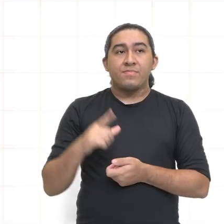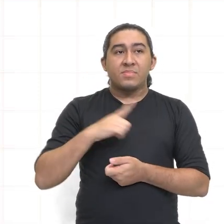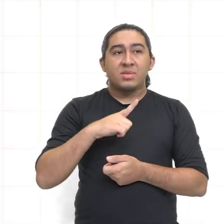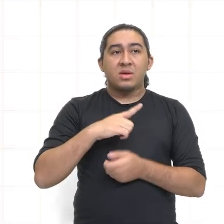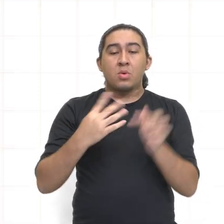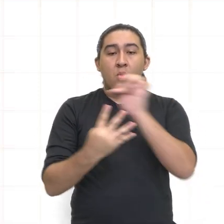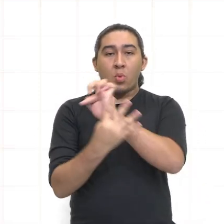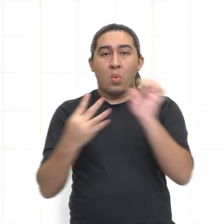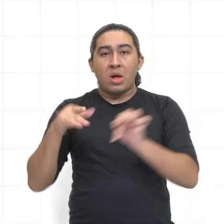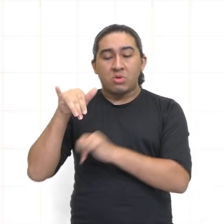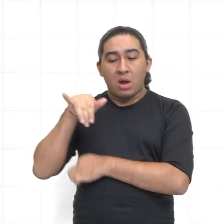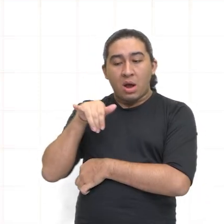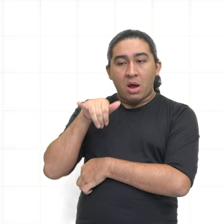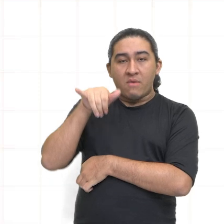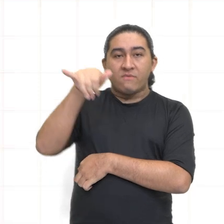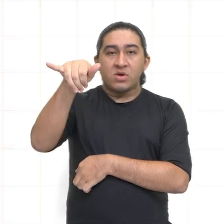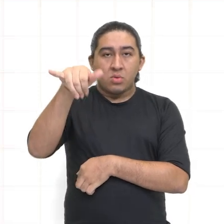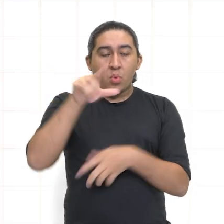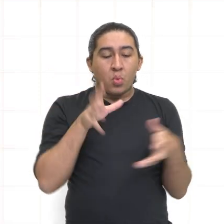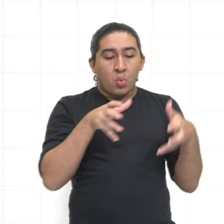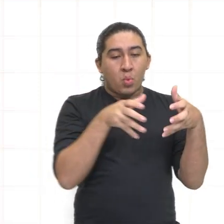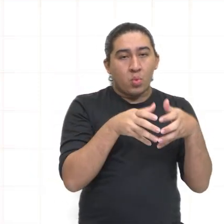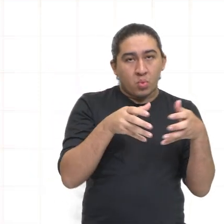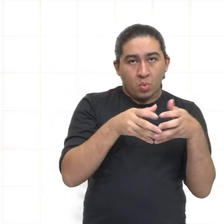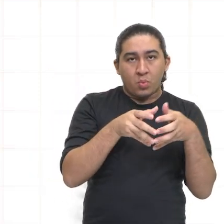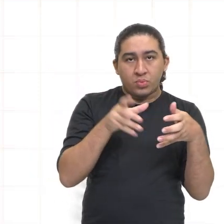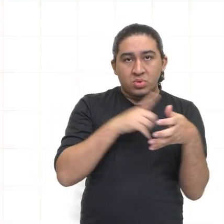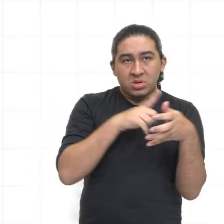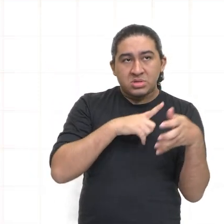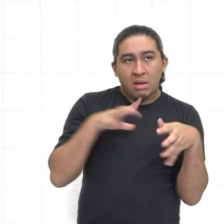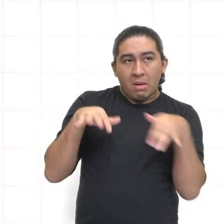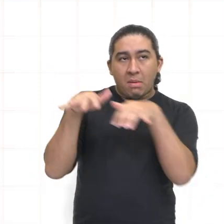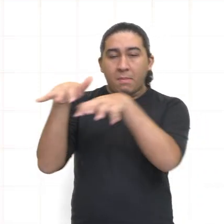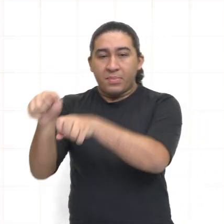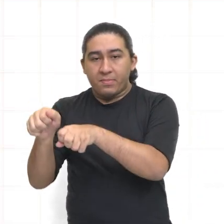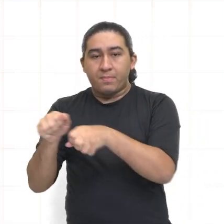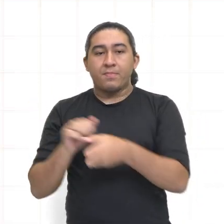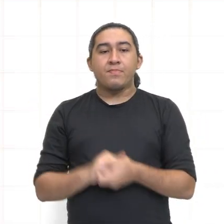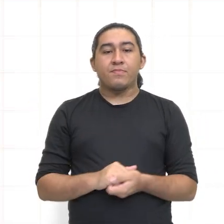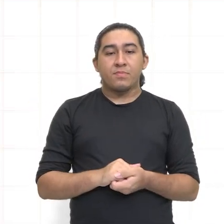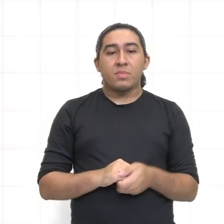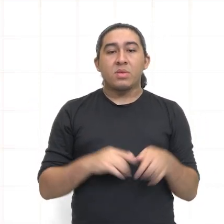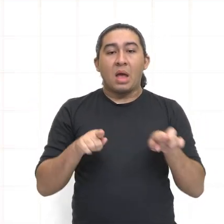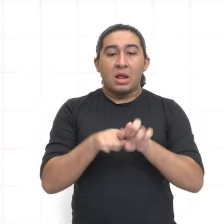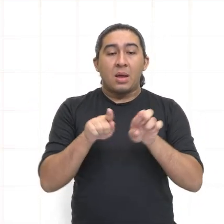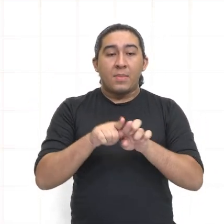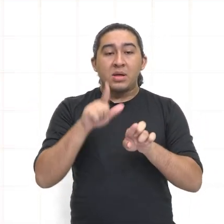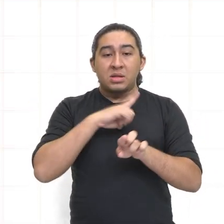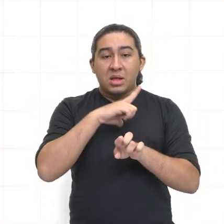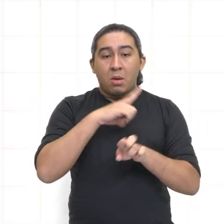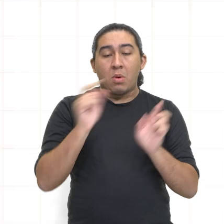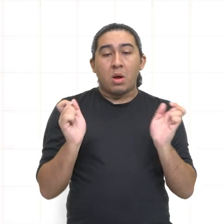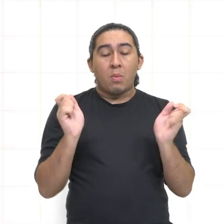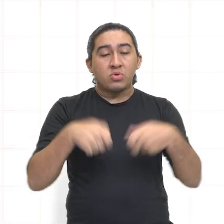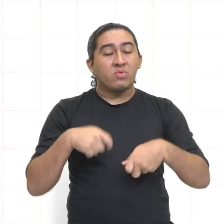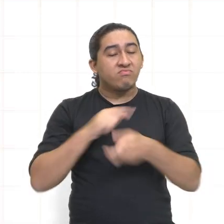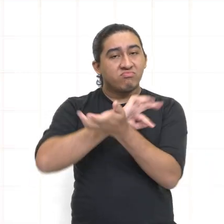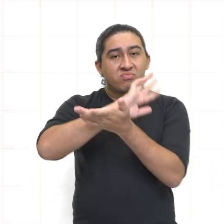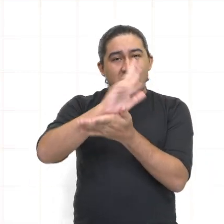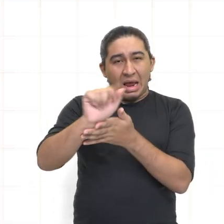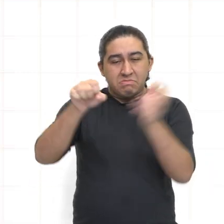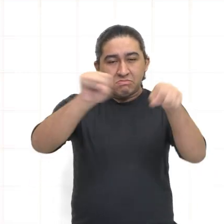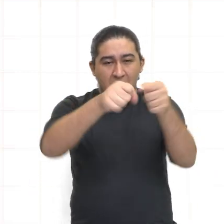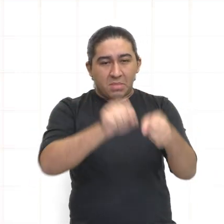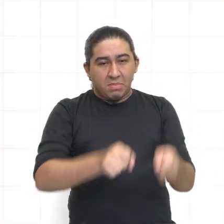comerciais pela Al-Qaeda, destruição do World Trade Center, danos ao Pentágono